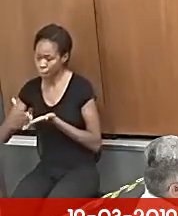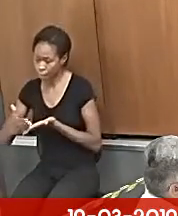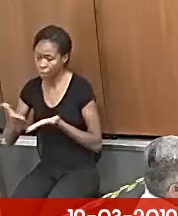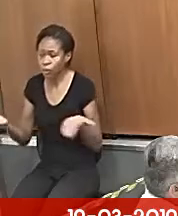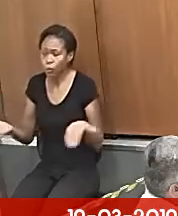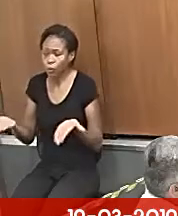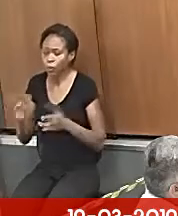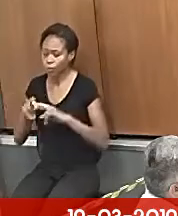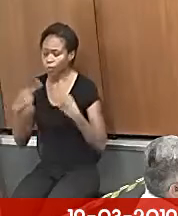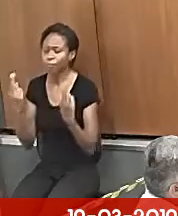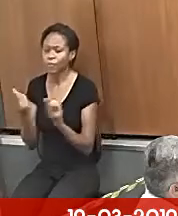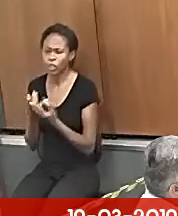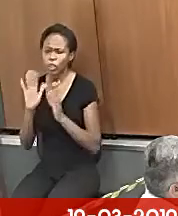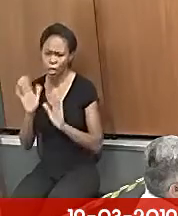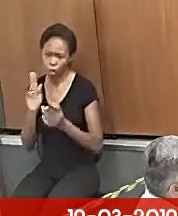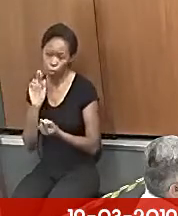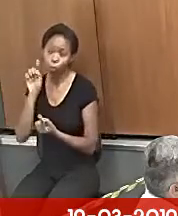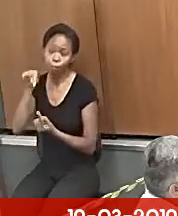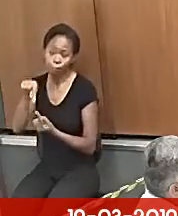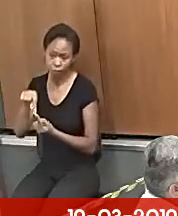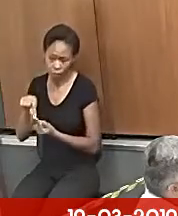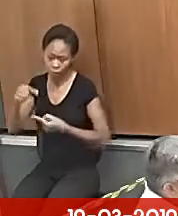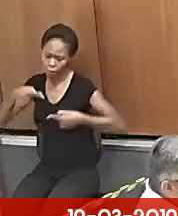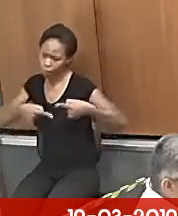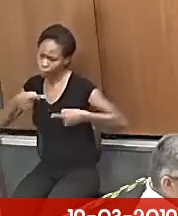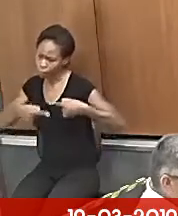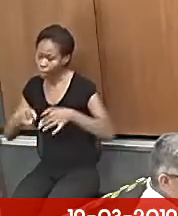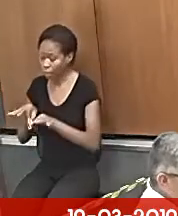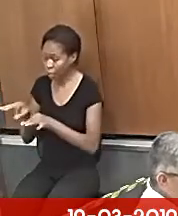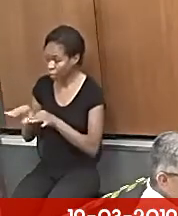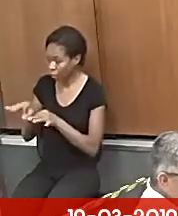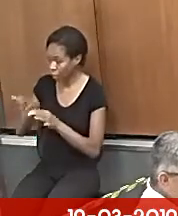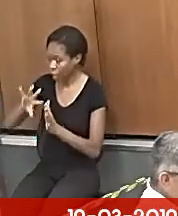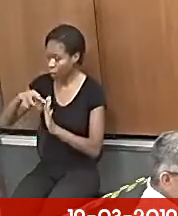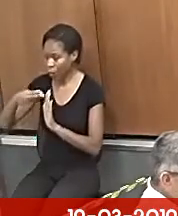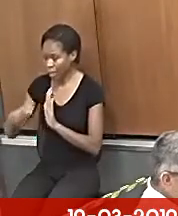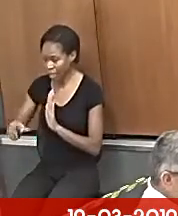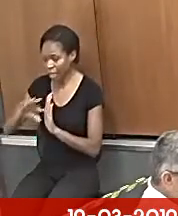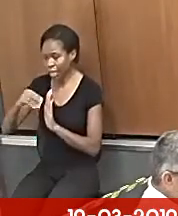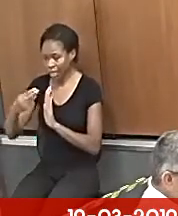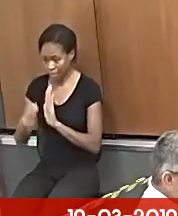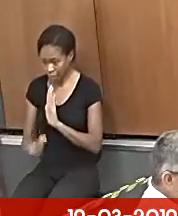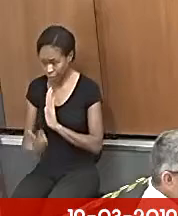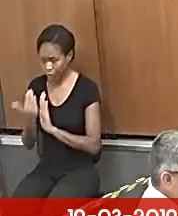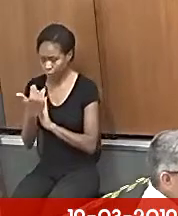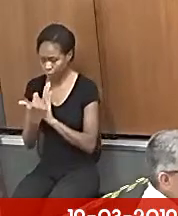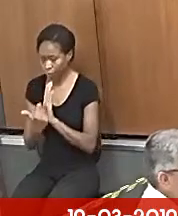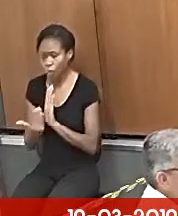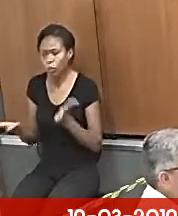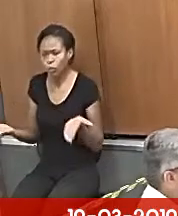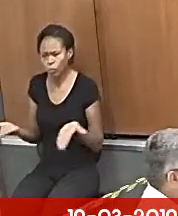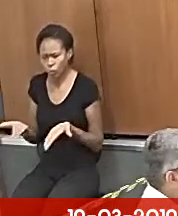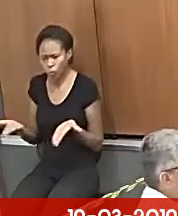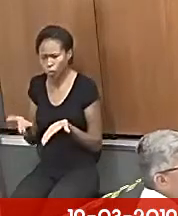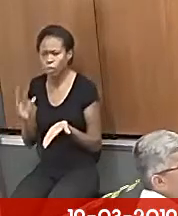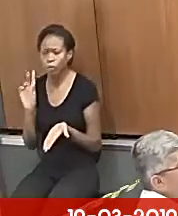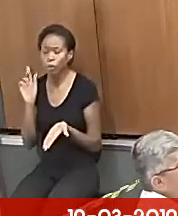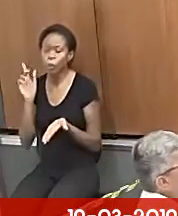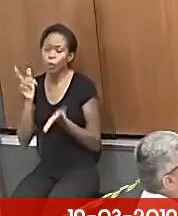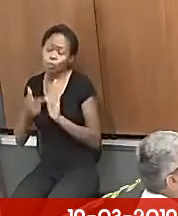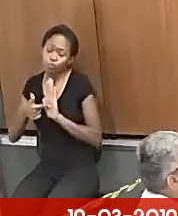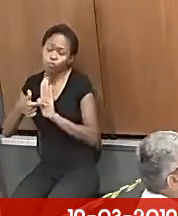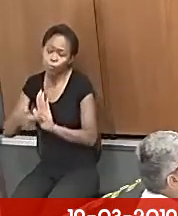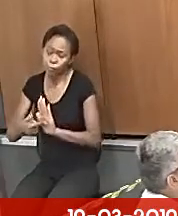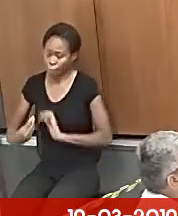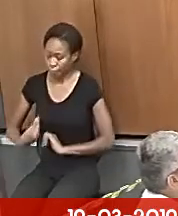tem a filha já disse aqui né a finalidade de debater e elaborar o calendário então nós já vamos aqui registrará